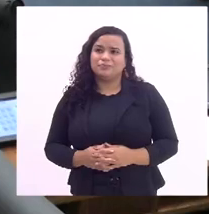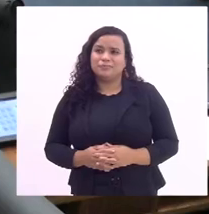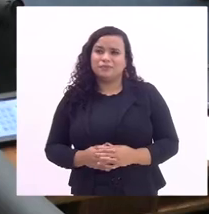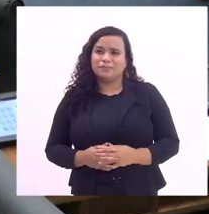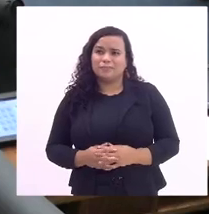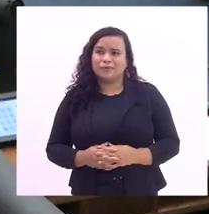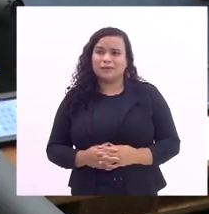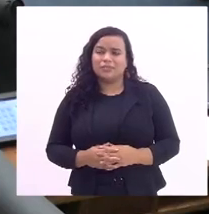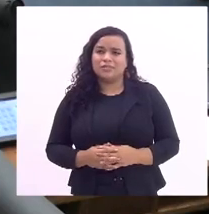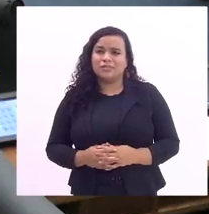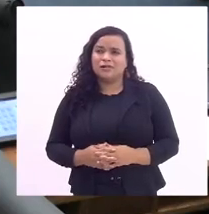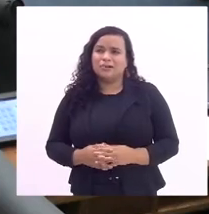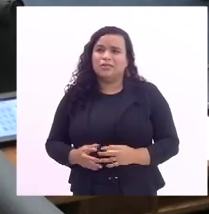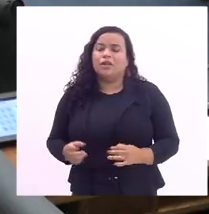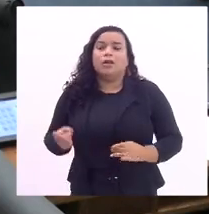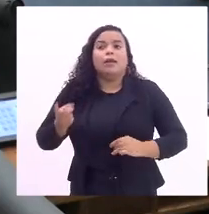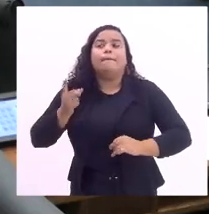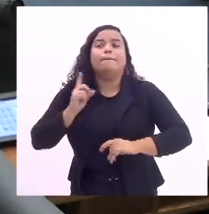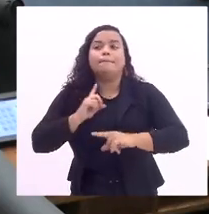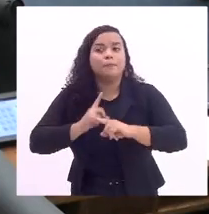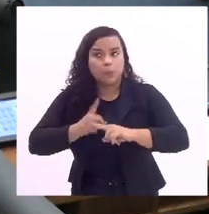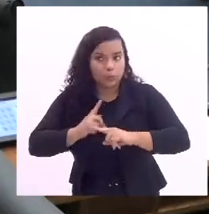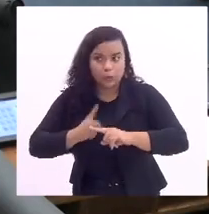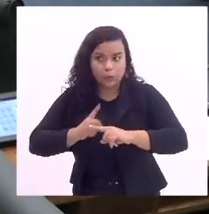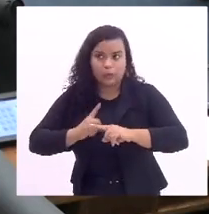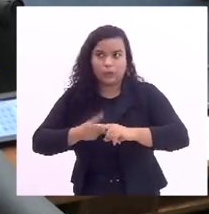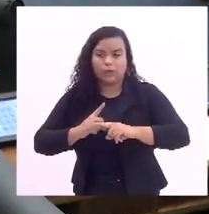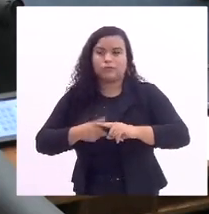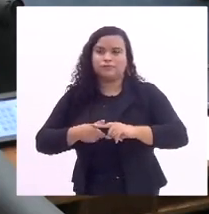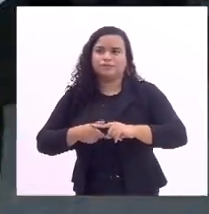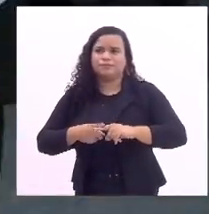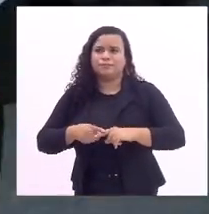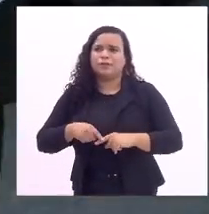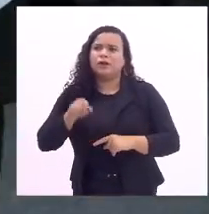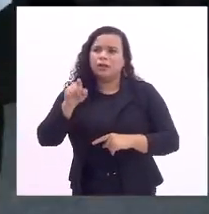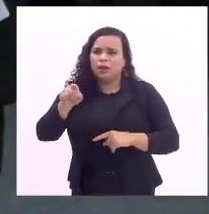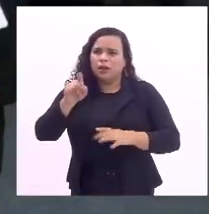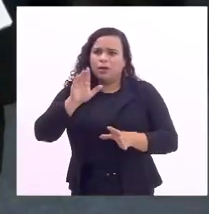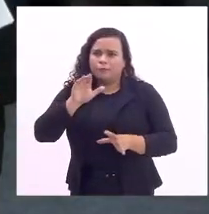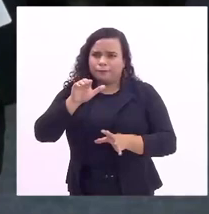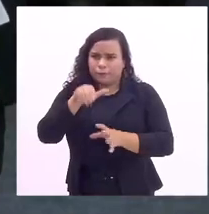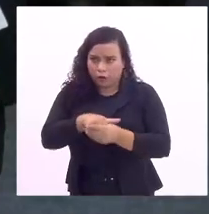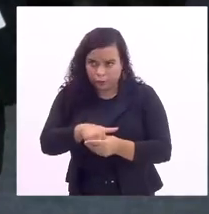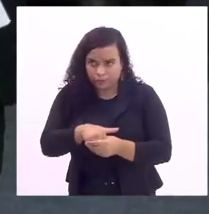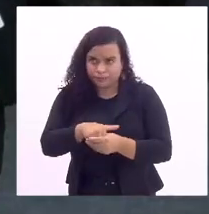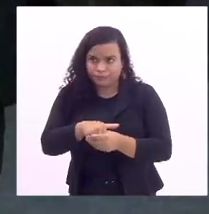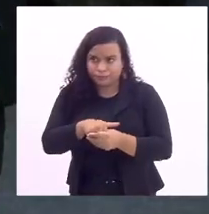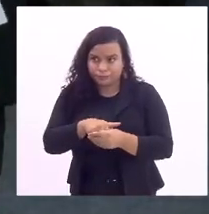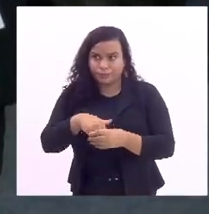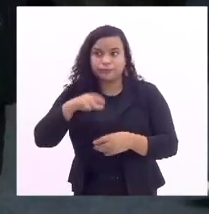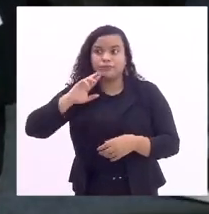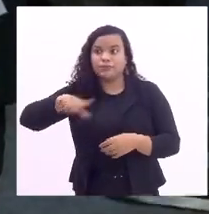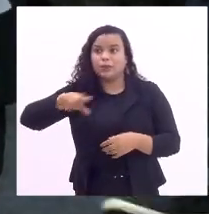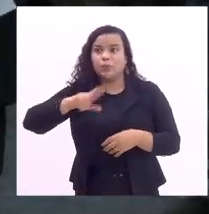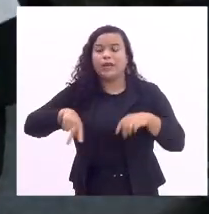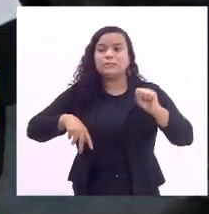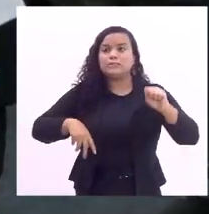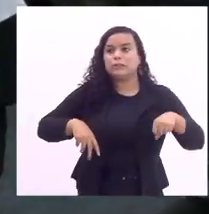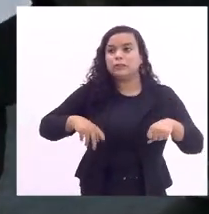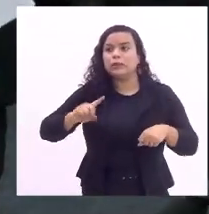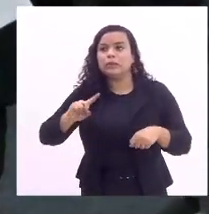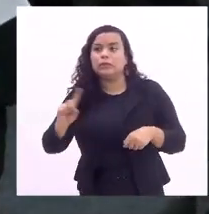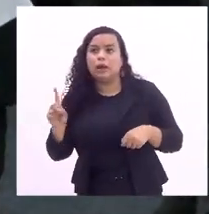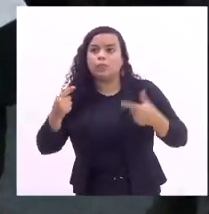Por que que a discussão não procede? Esta não é uma votação tipo sim, não e